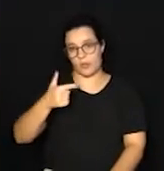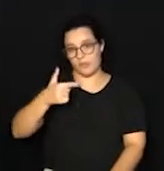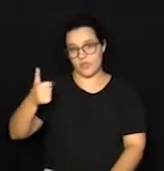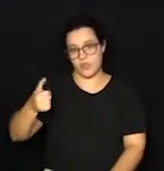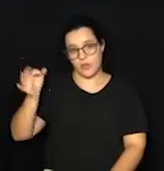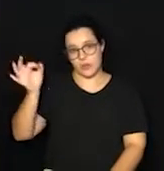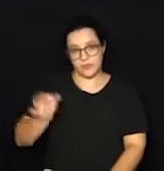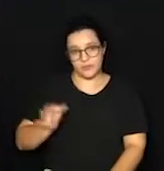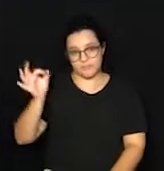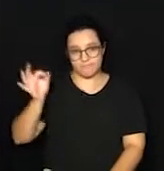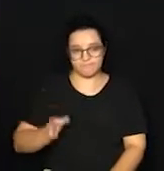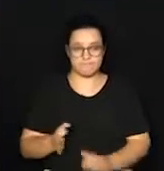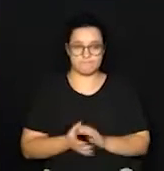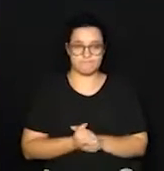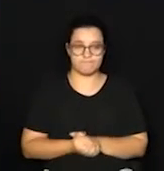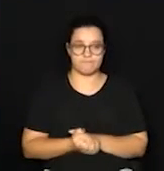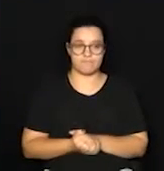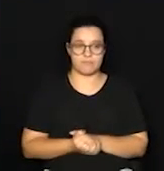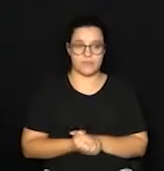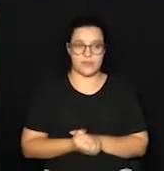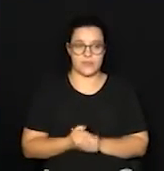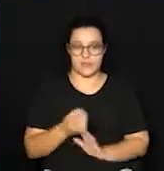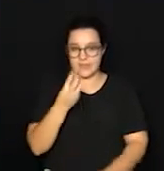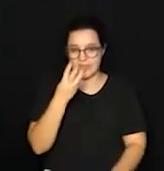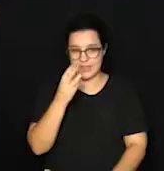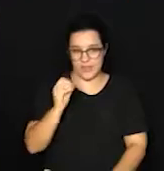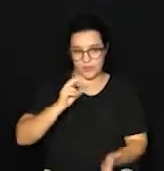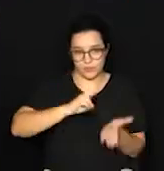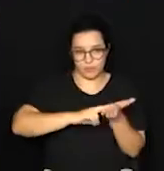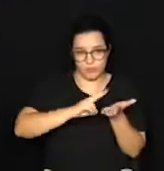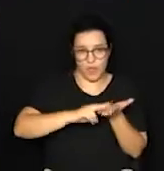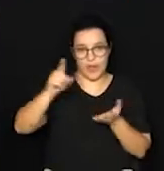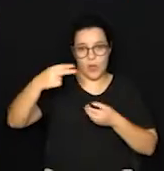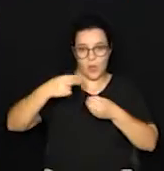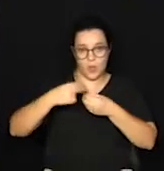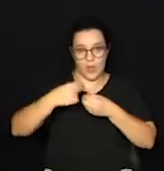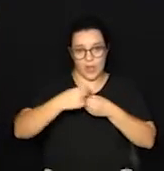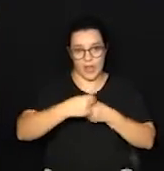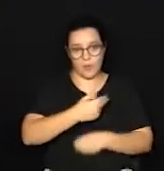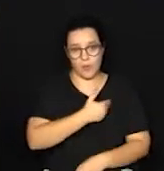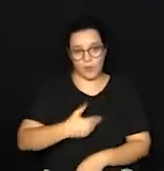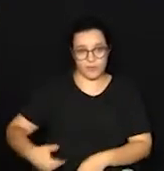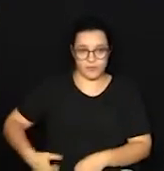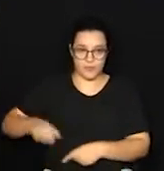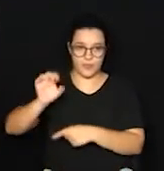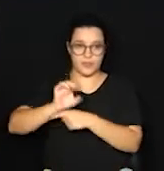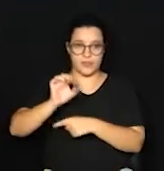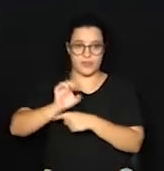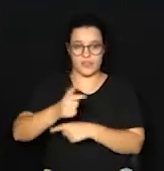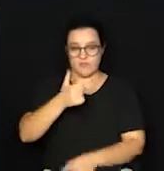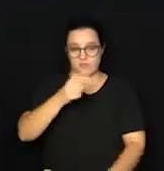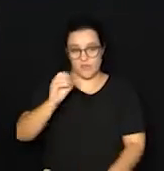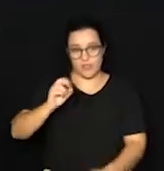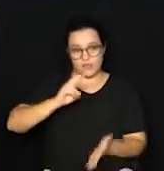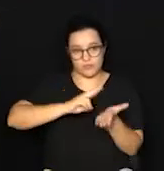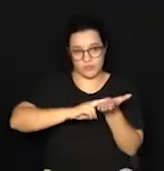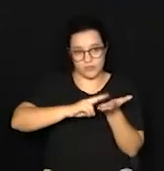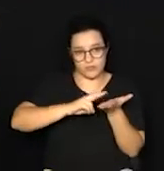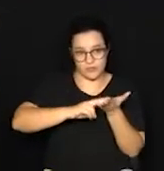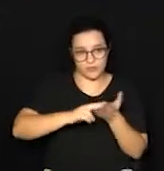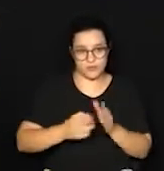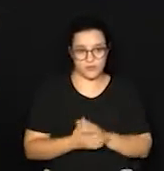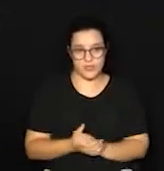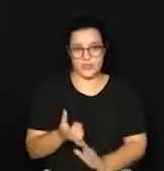43,21%. Dos 30 leitos do SUS estadual, que hoje se concentra na Unicamp, 20 leitos ocupados,